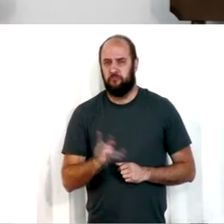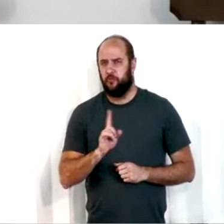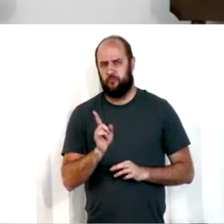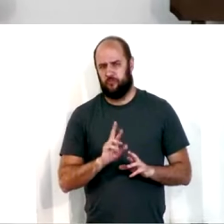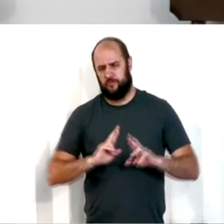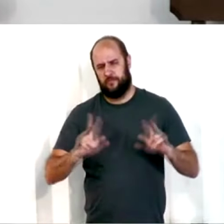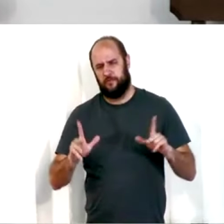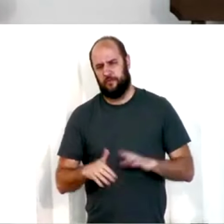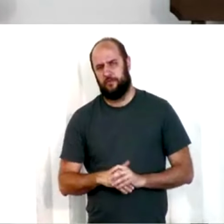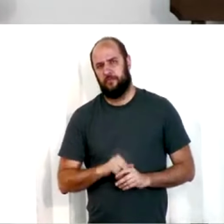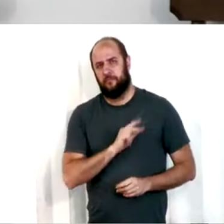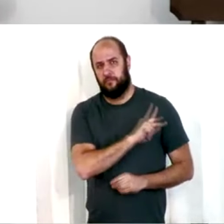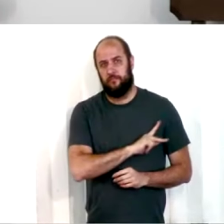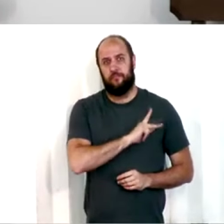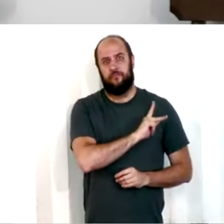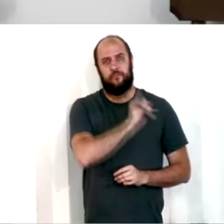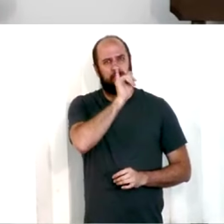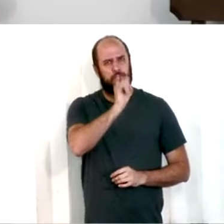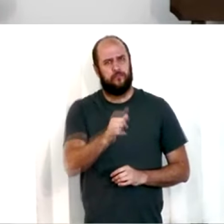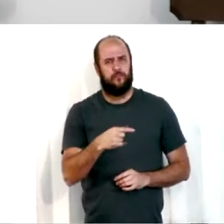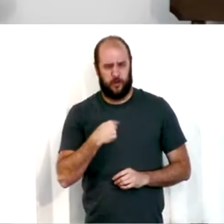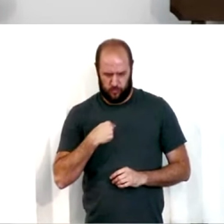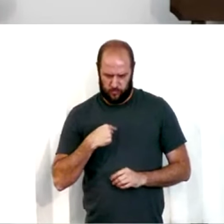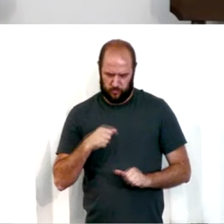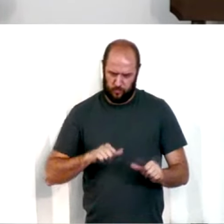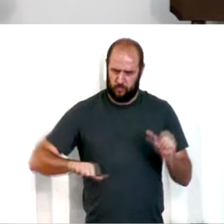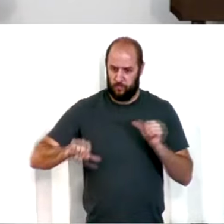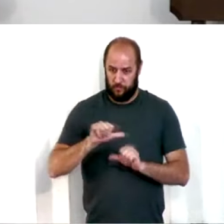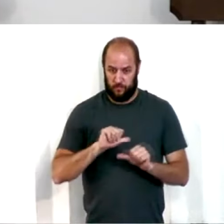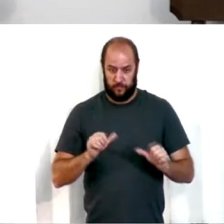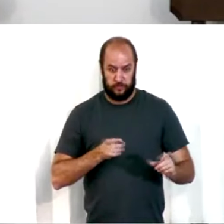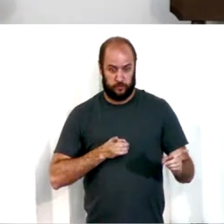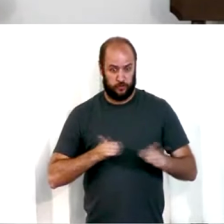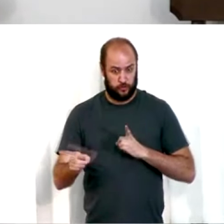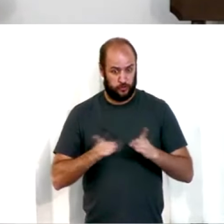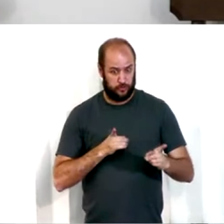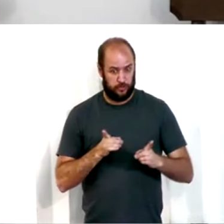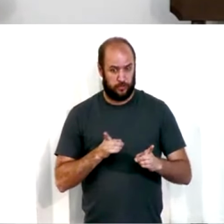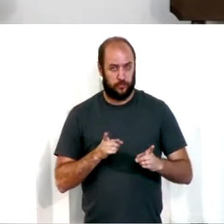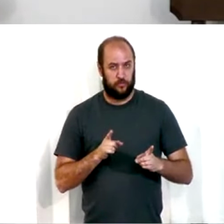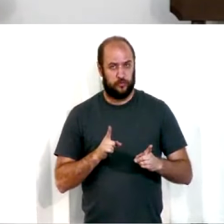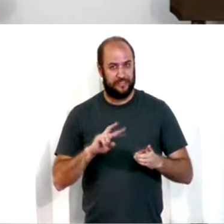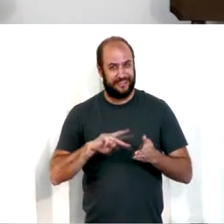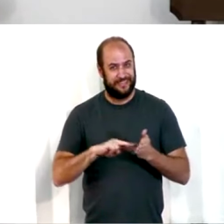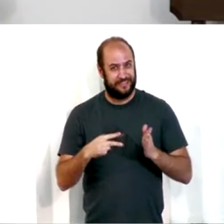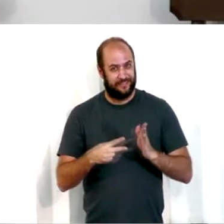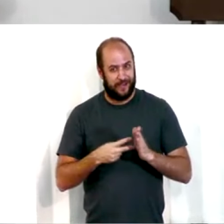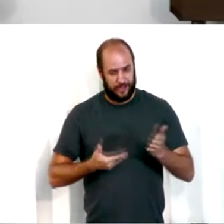Paulo diz: eu me tornei diáconos, porque a palavra diáconos significa isso, servo, ministro, aquele que serve a